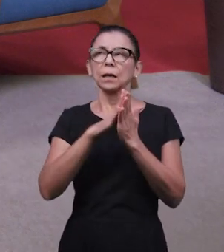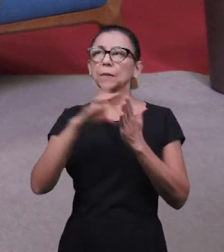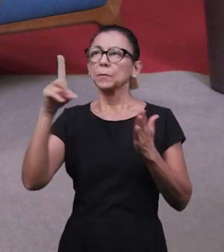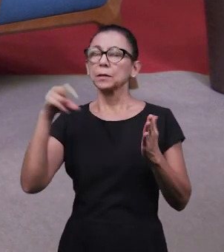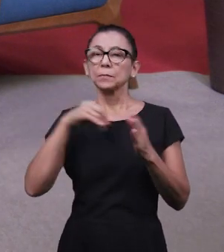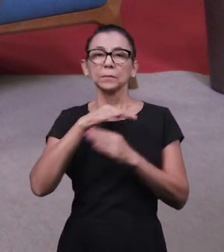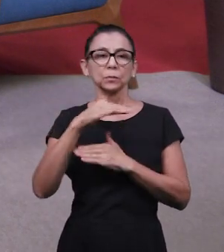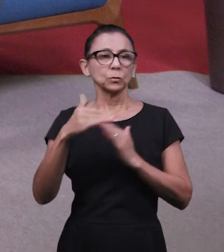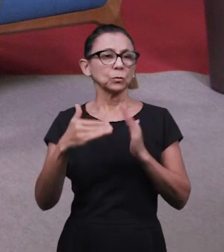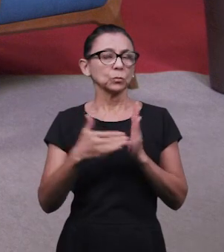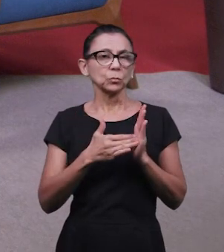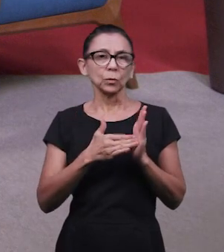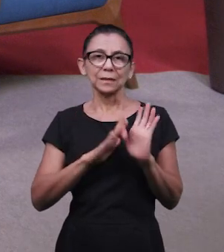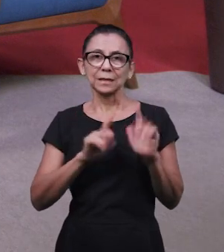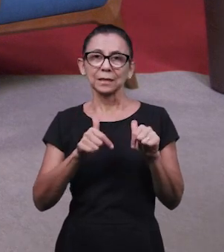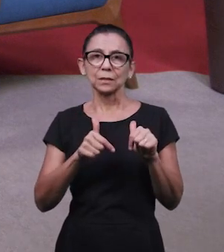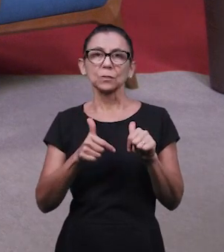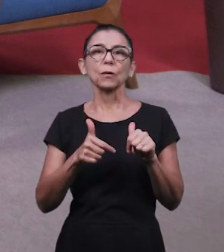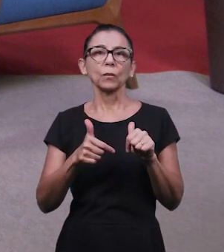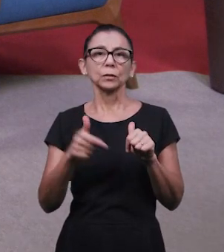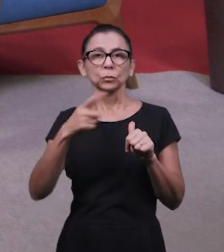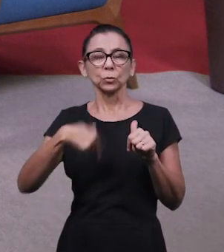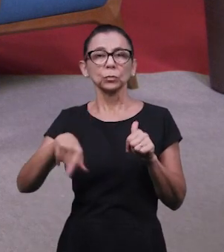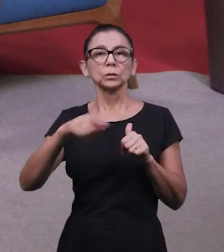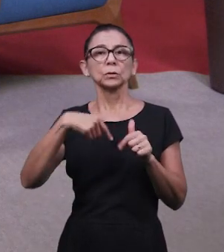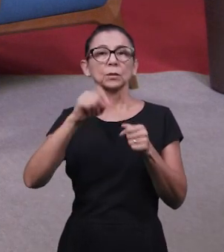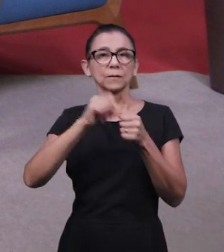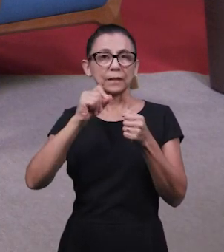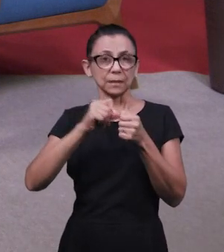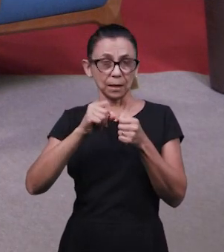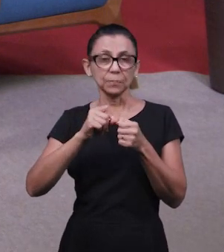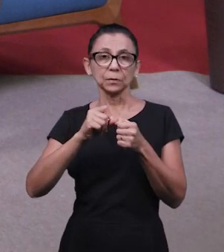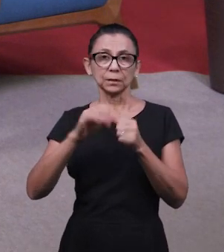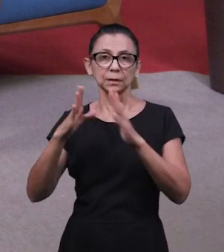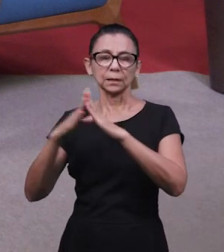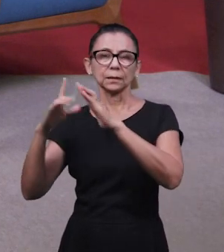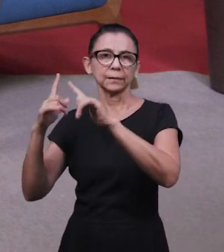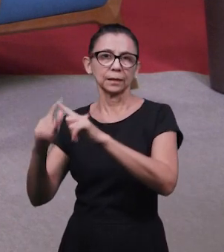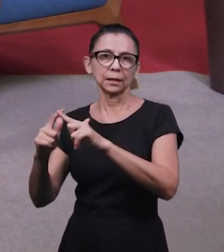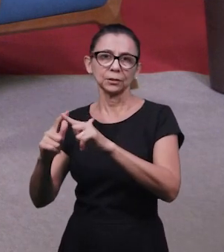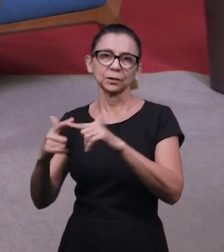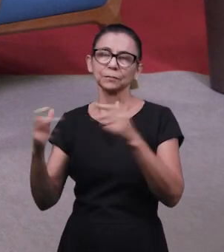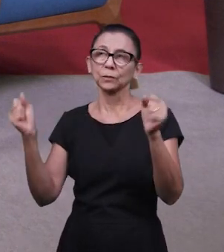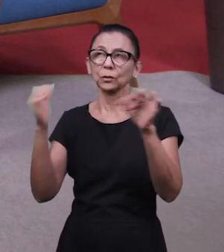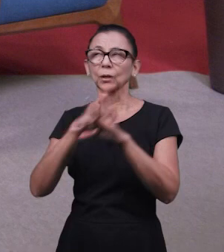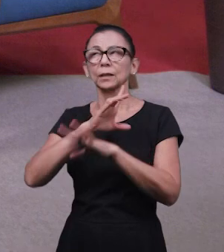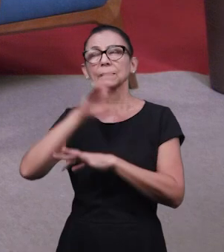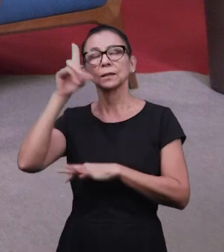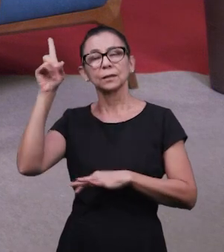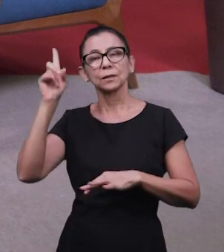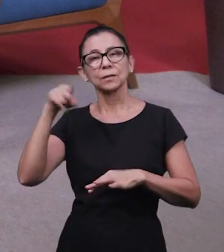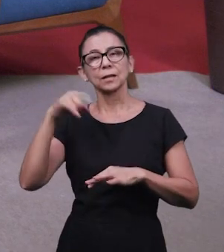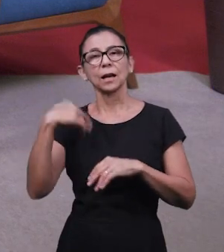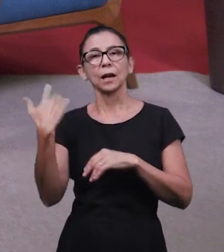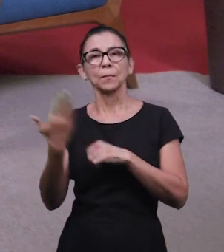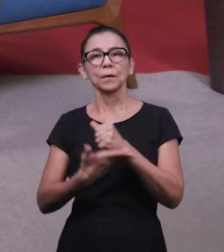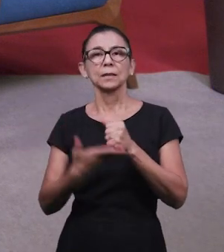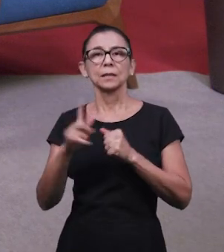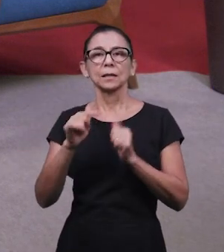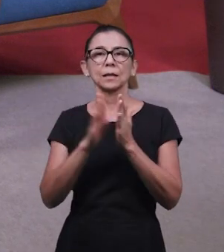Os hinos que nós cantamos estão inspirados na palavra, os cultos pela palavra, dons espirituais, batismo